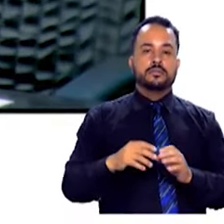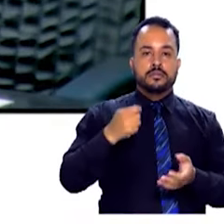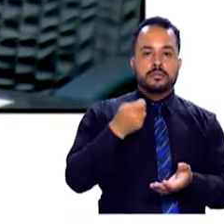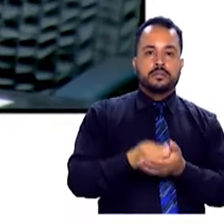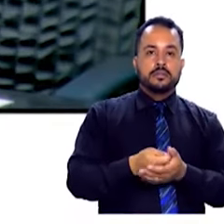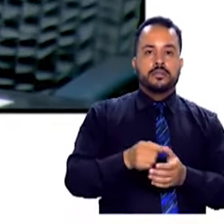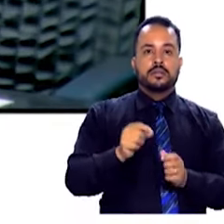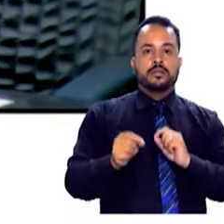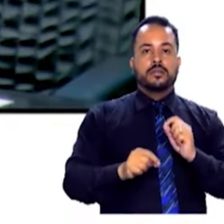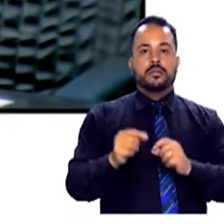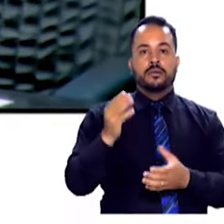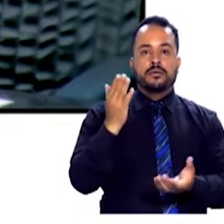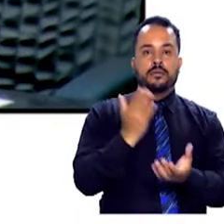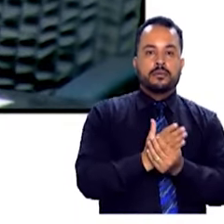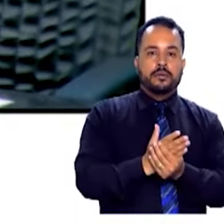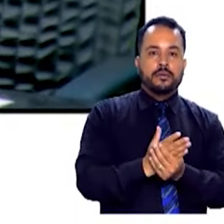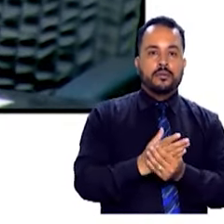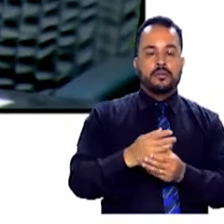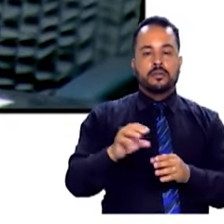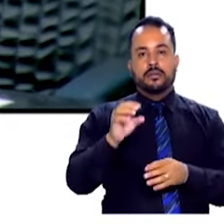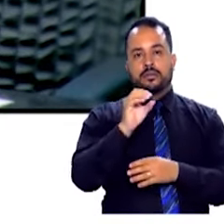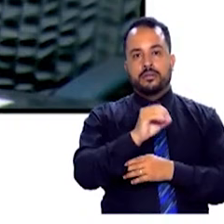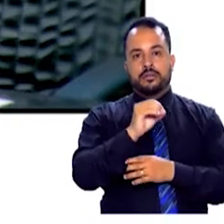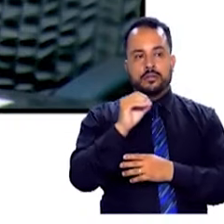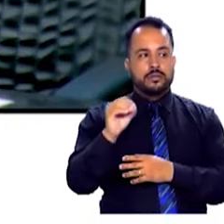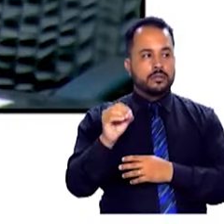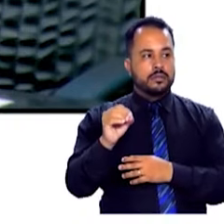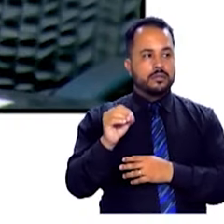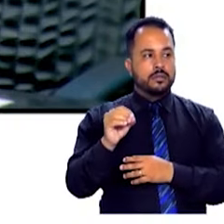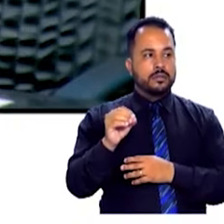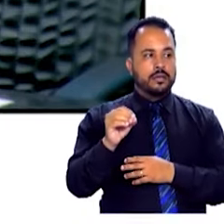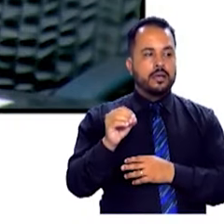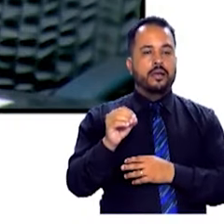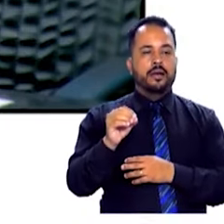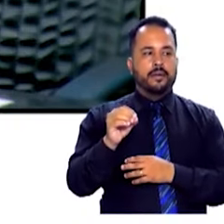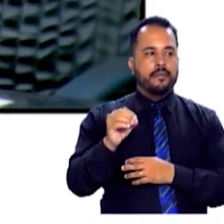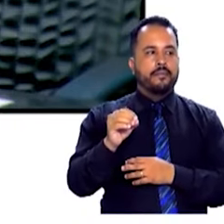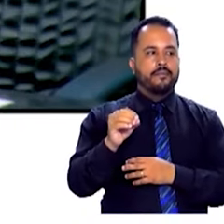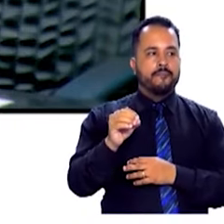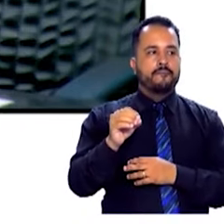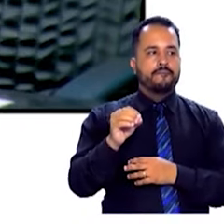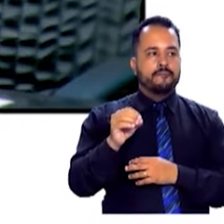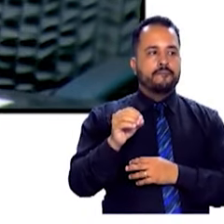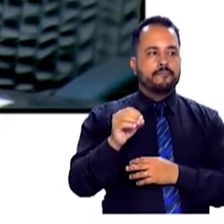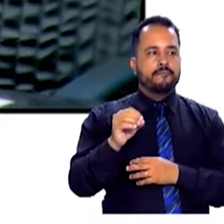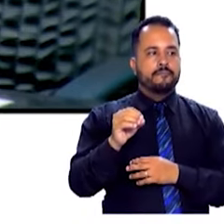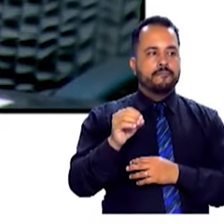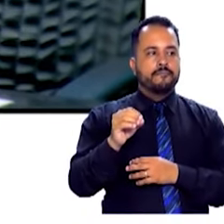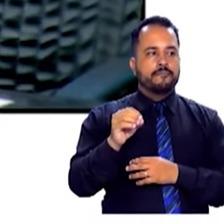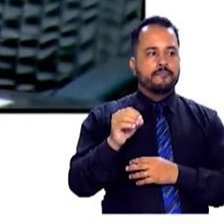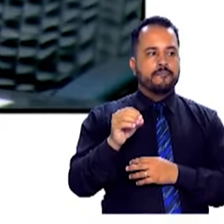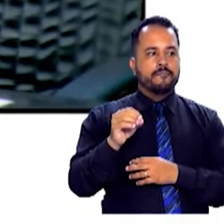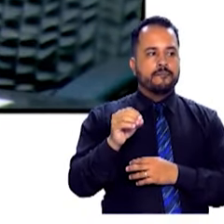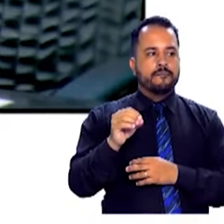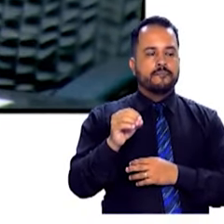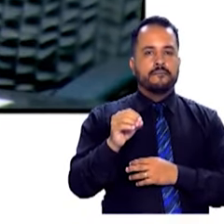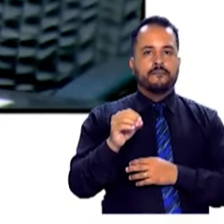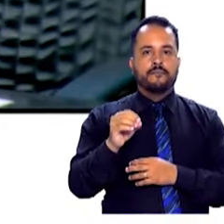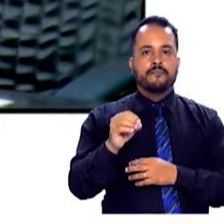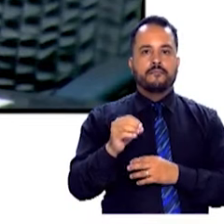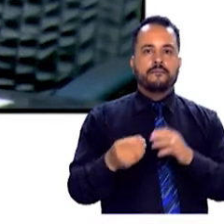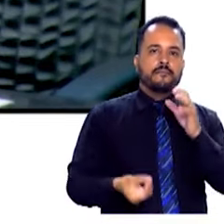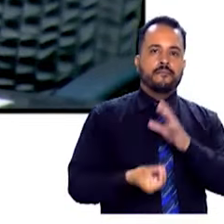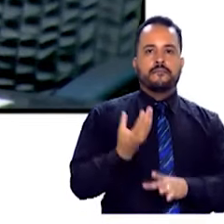processo no expediente 00987 2014 pa barc a corte criou Então